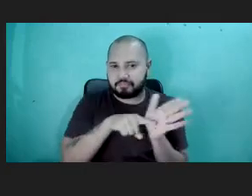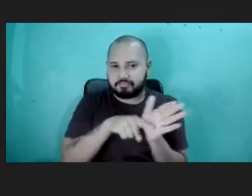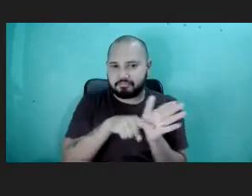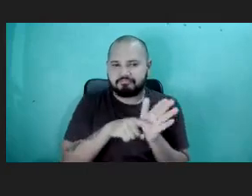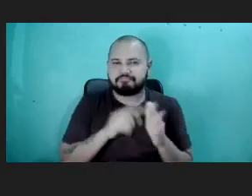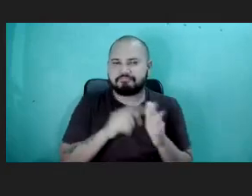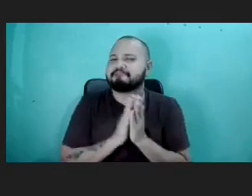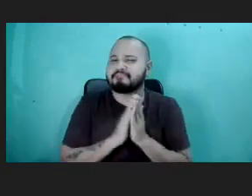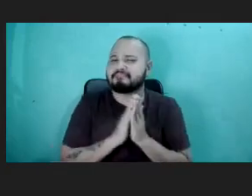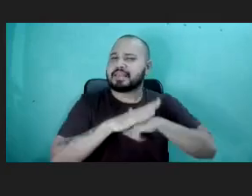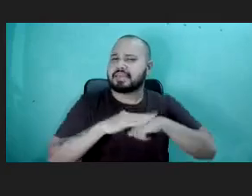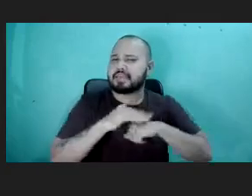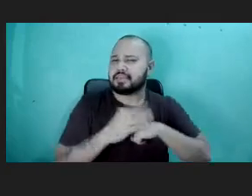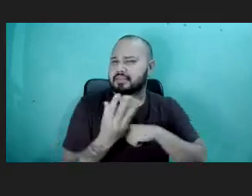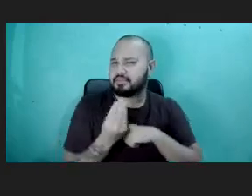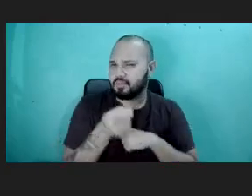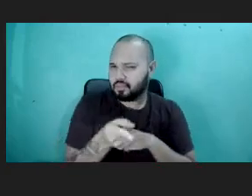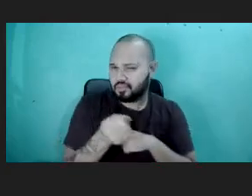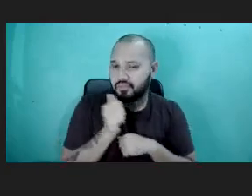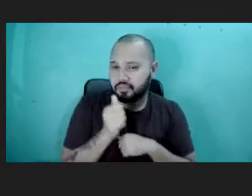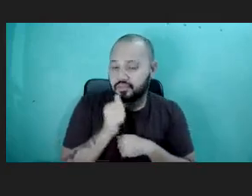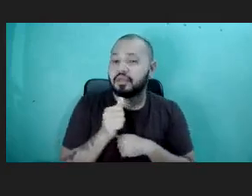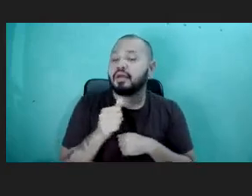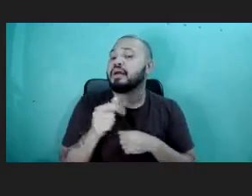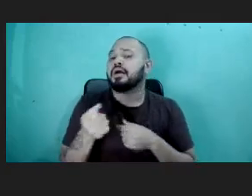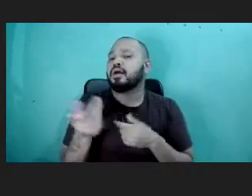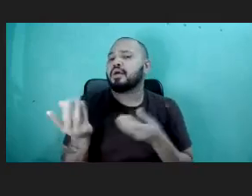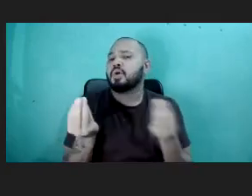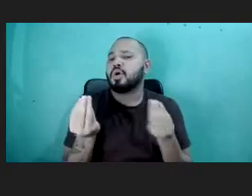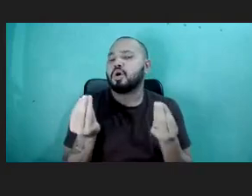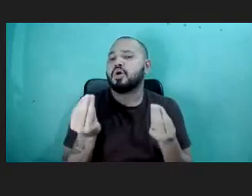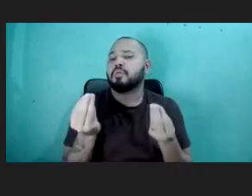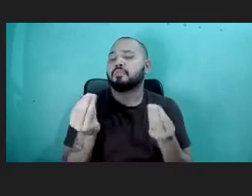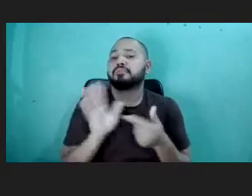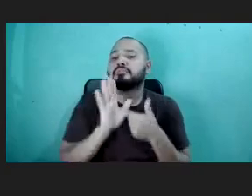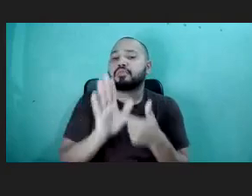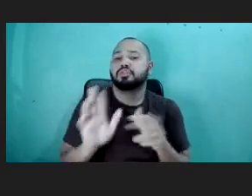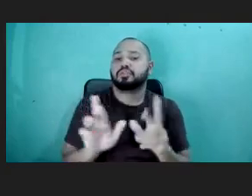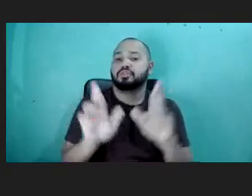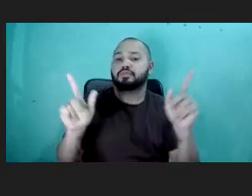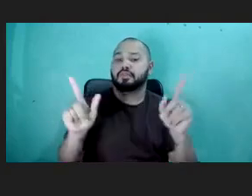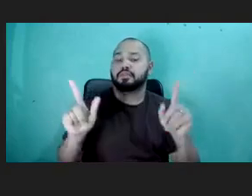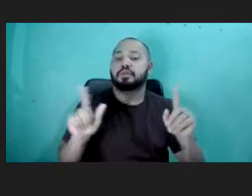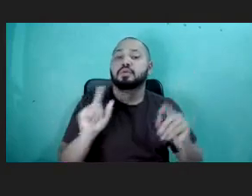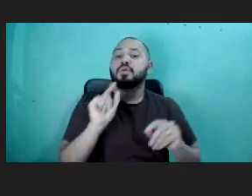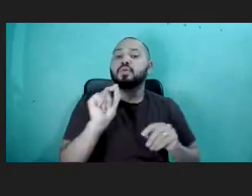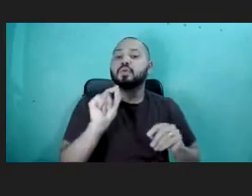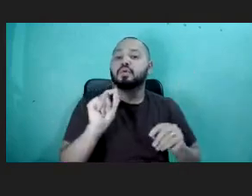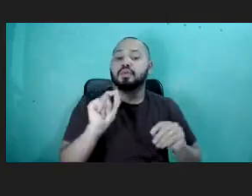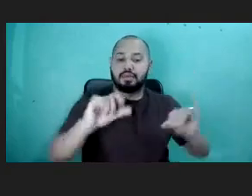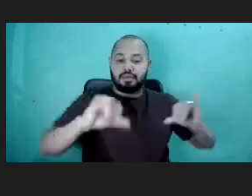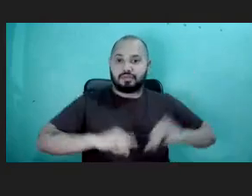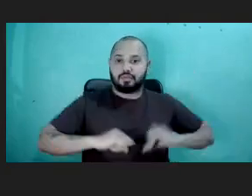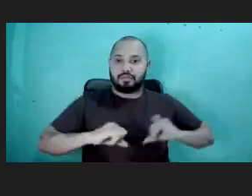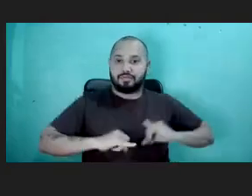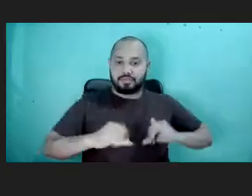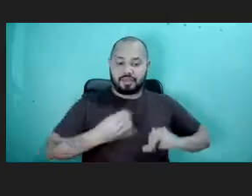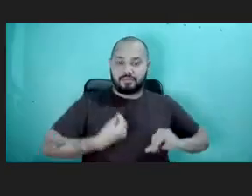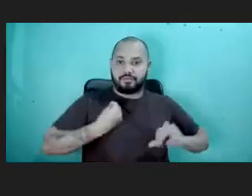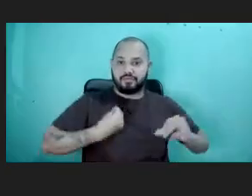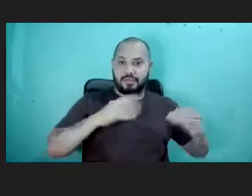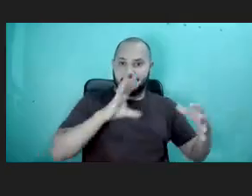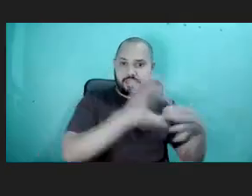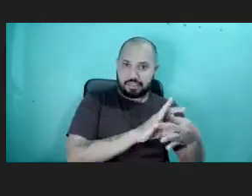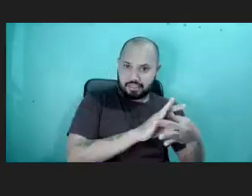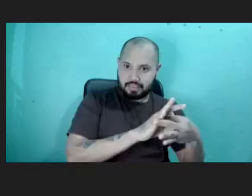ela faz essa compreensão de diferenciar o que é sofrimento inerente à vida e o que é sofrimento